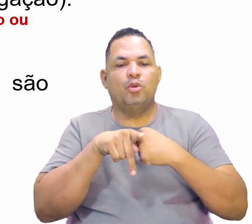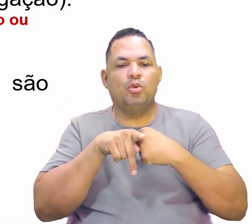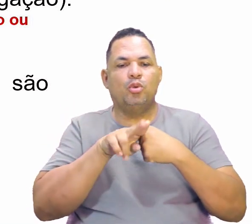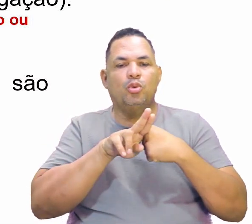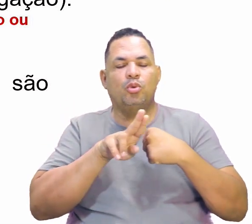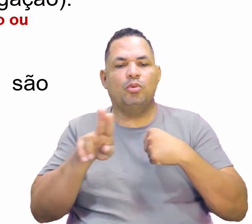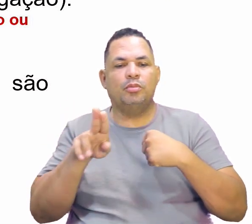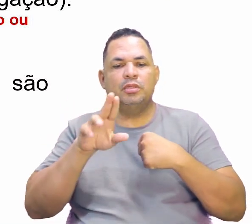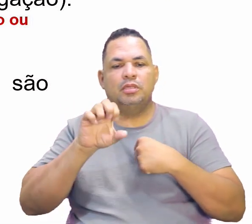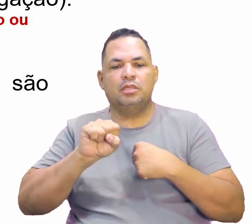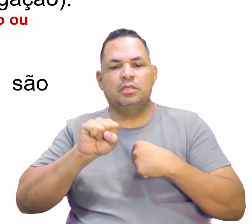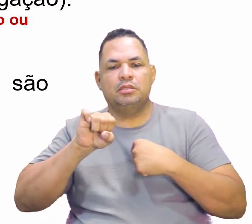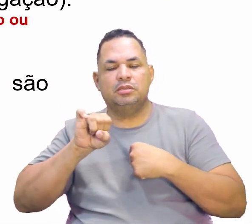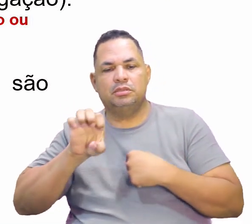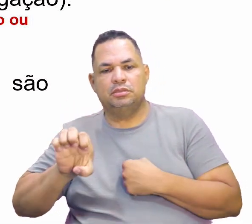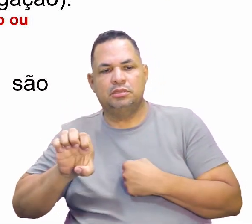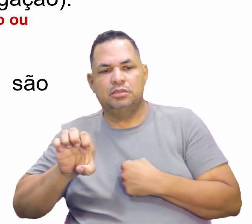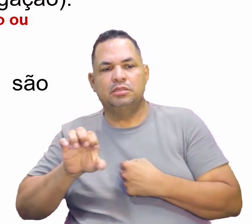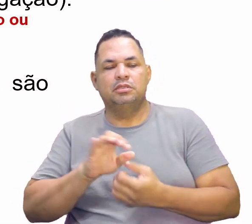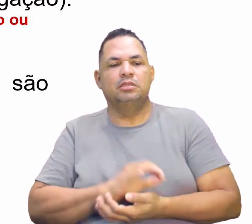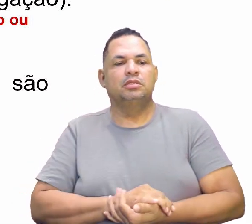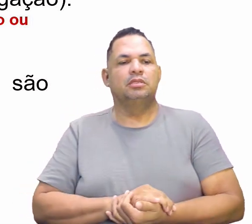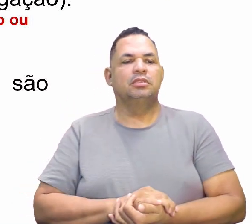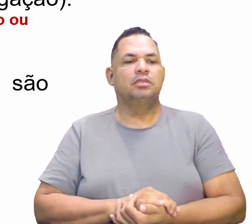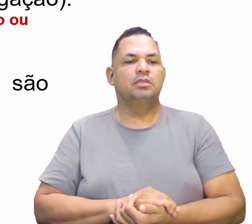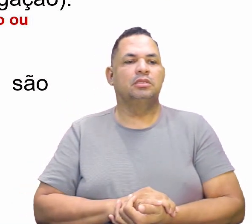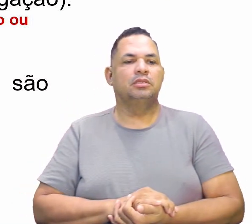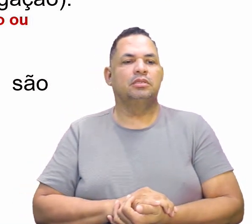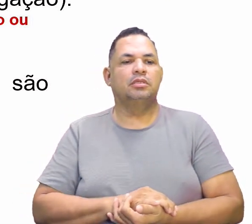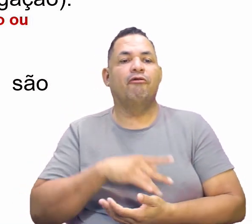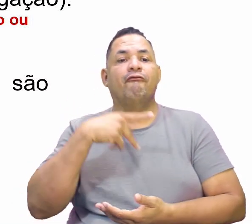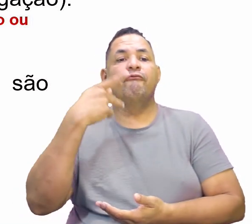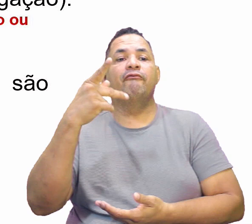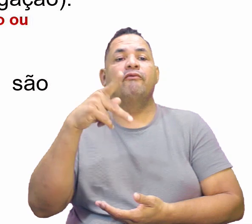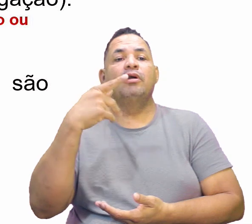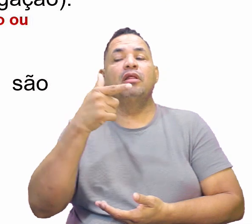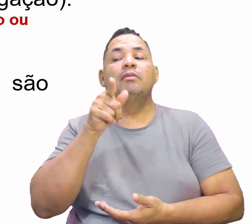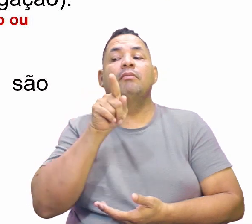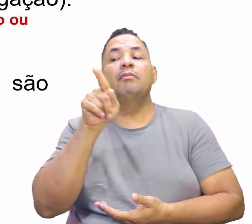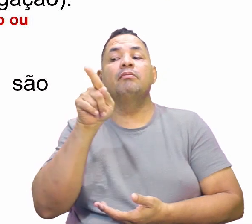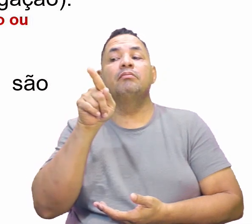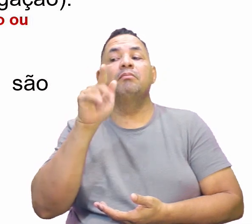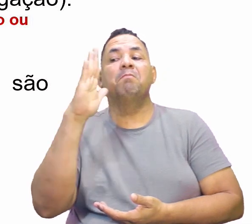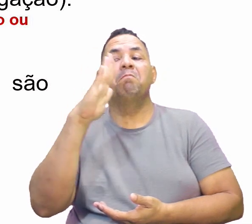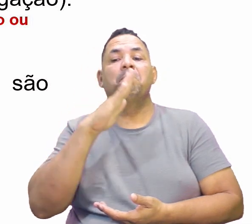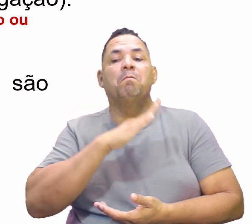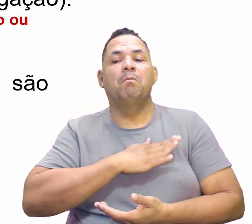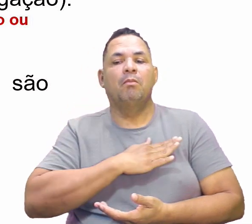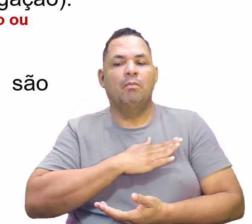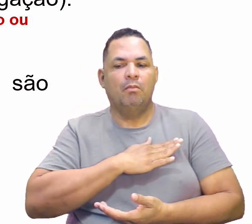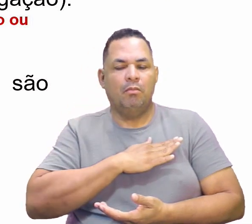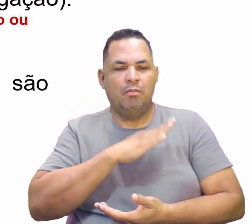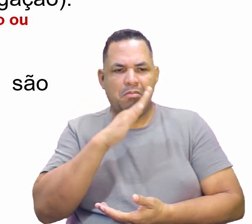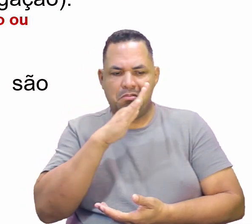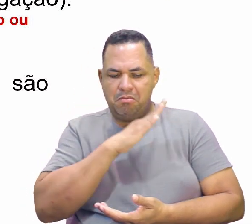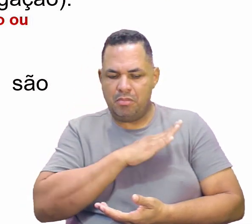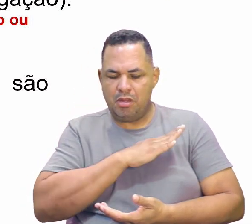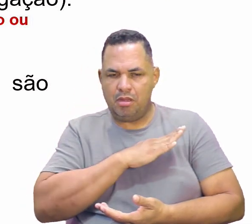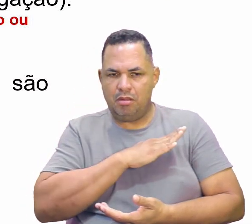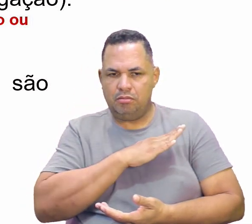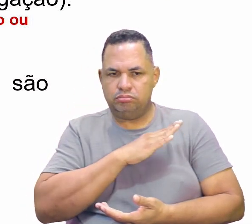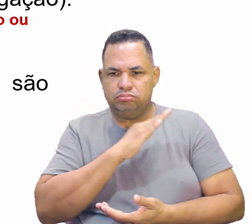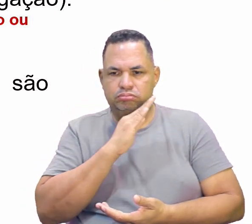vizinha. Quem falou? Opa, ninguém quer se comprometer. Ninguém sabe, nunca tem. Aí ninguém sabe. Então, terceira pessoa, o verbo está na